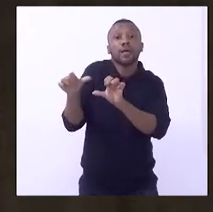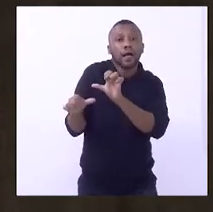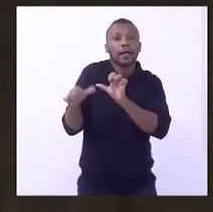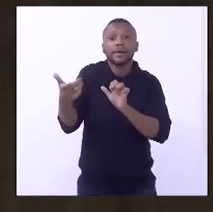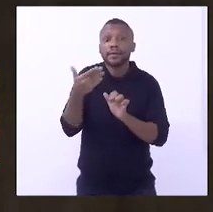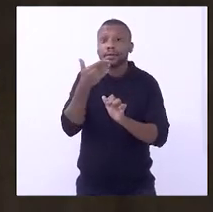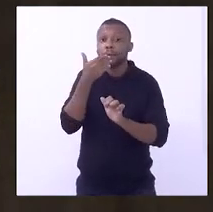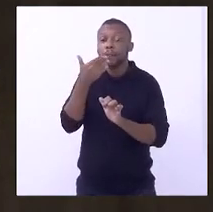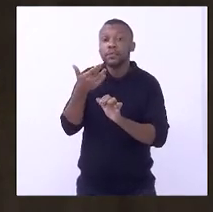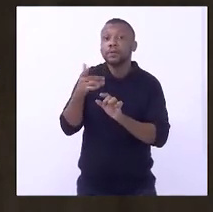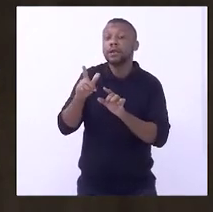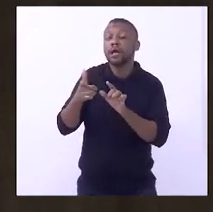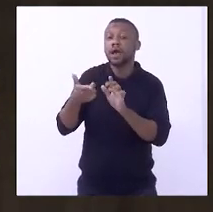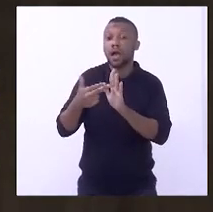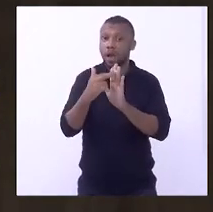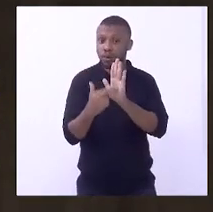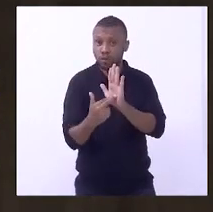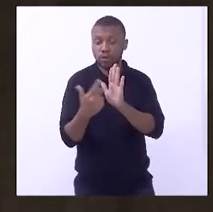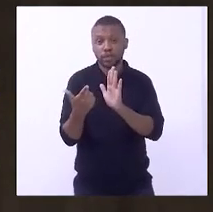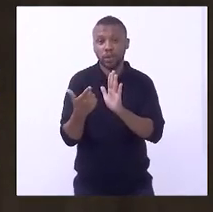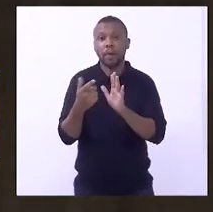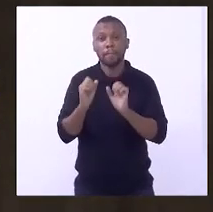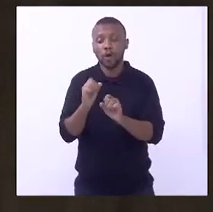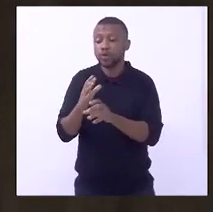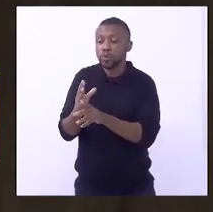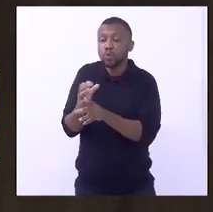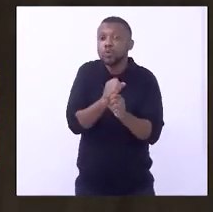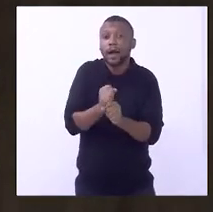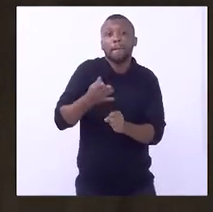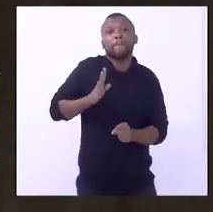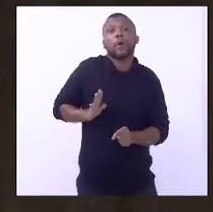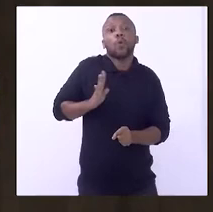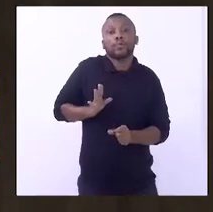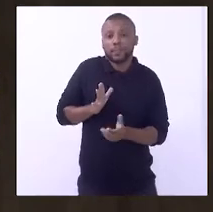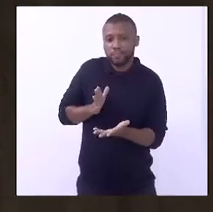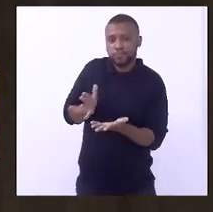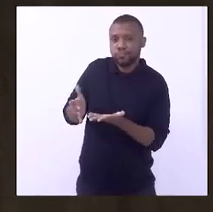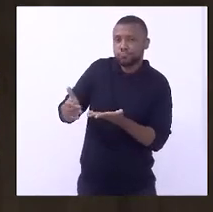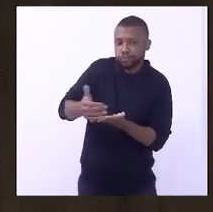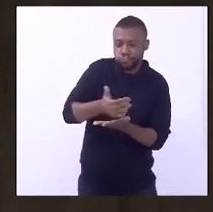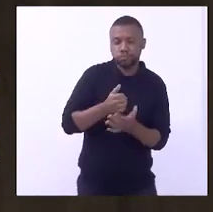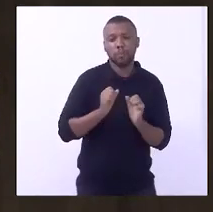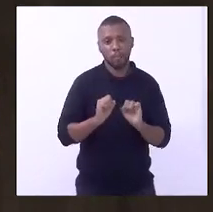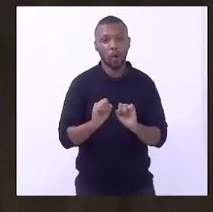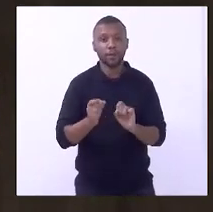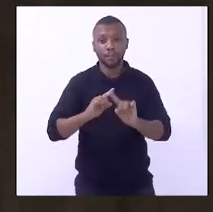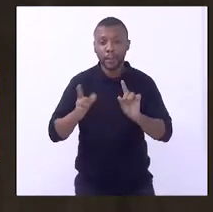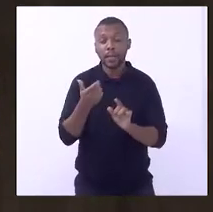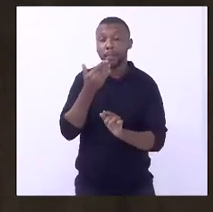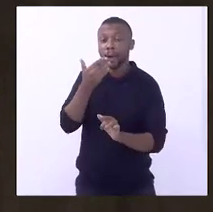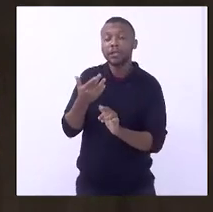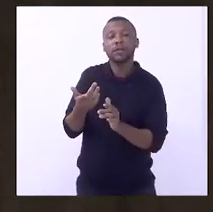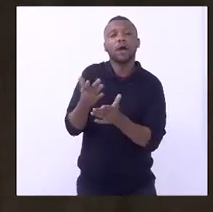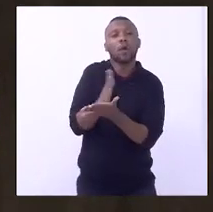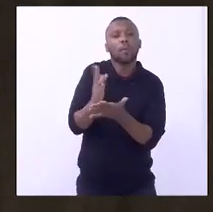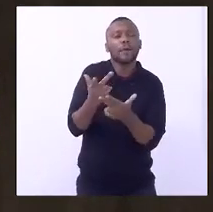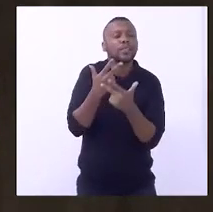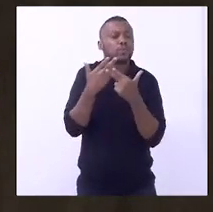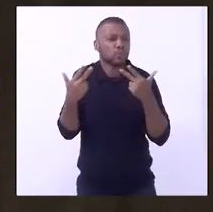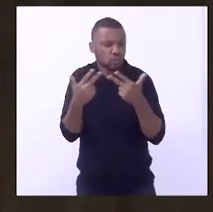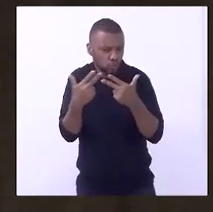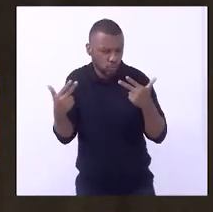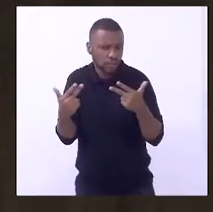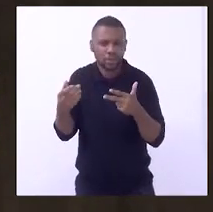de bolsas, né, nas instituições de ensino superior estaduais. Agora ele produz algumas inovações, conversei com o autor, acho que a gente